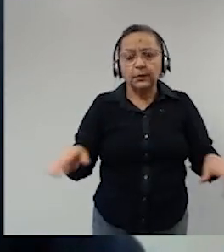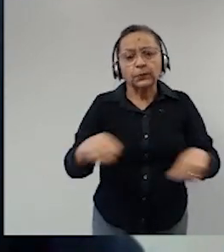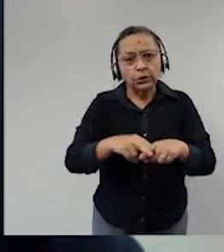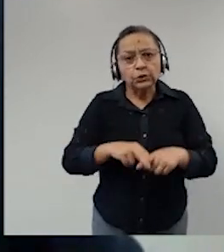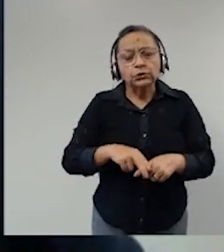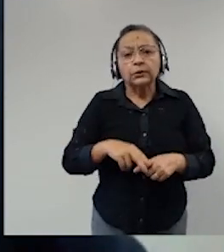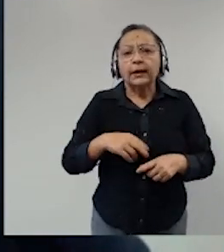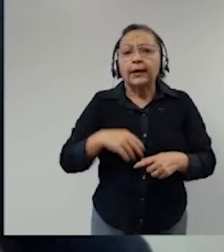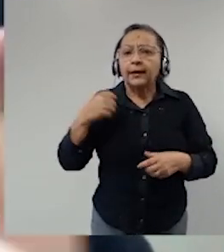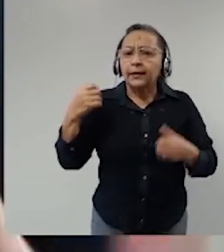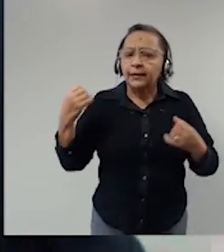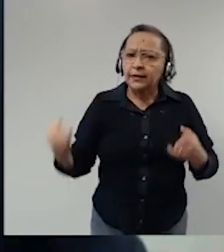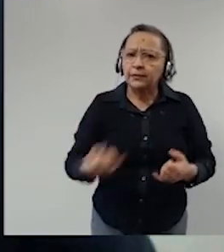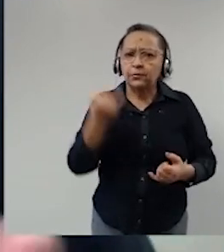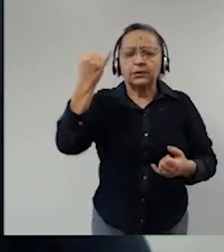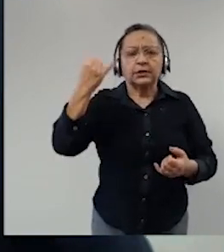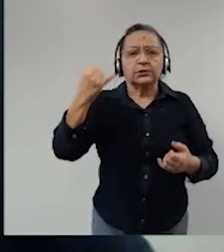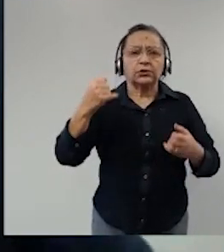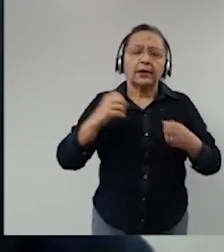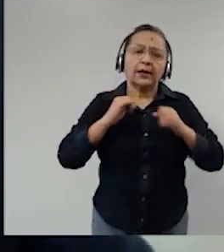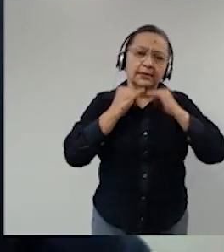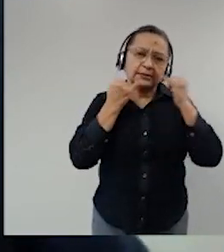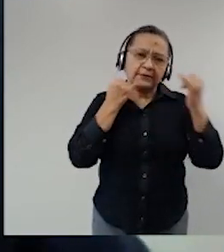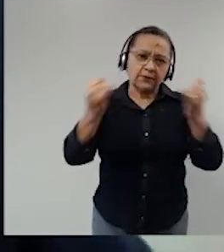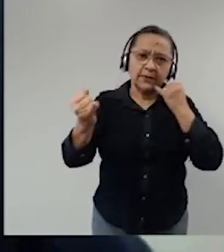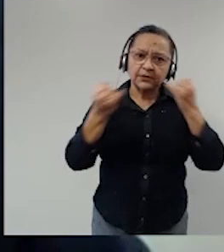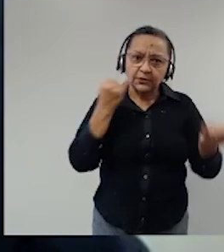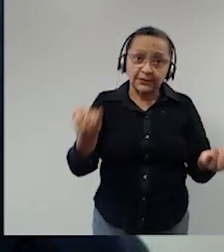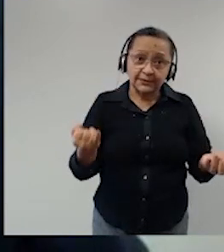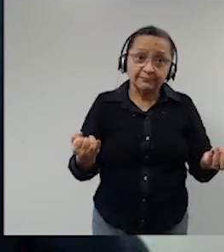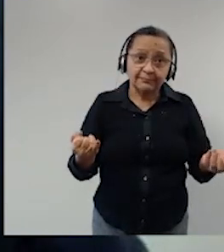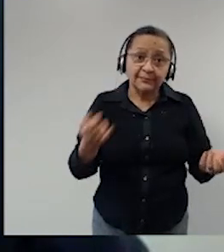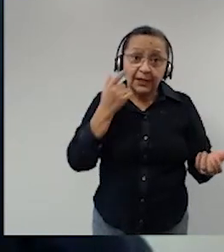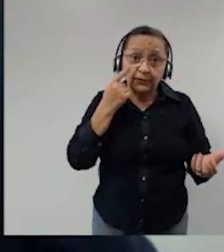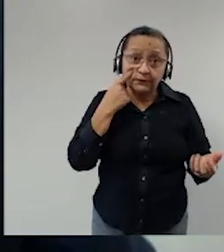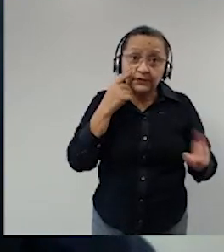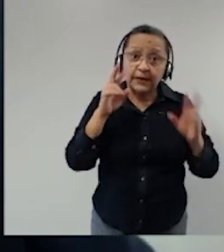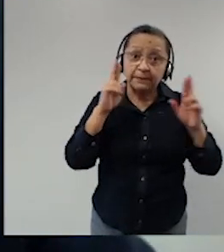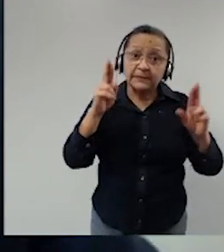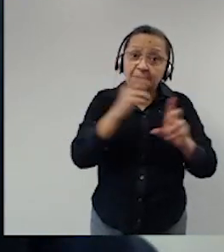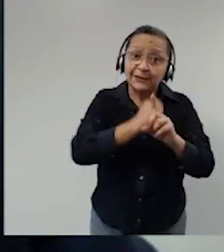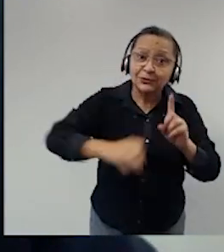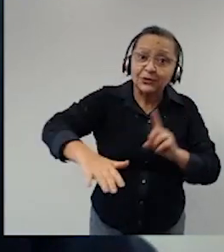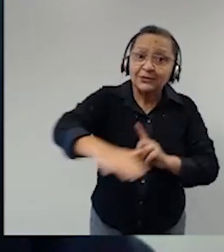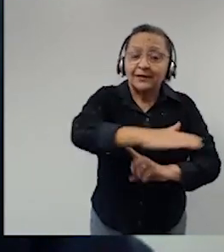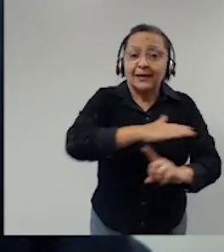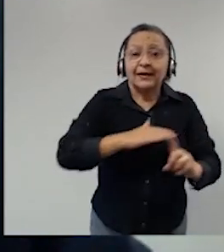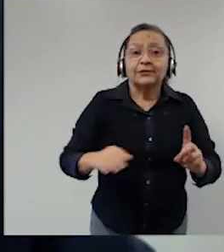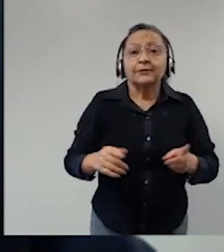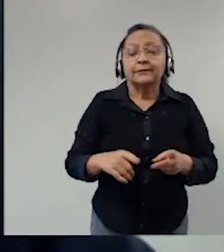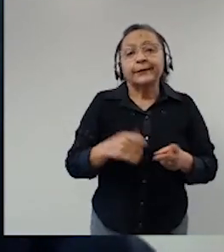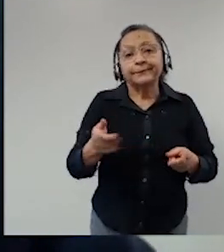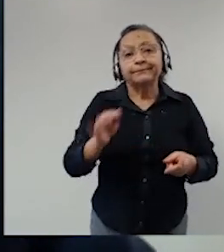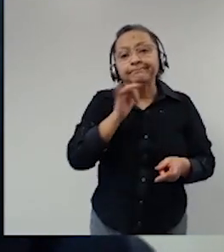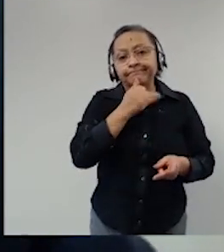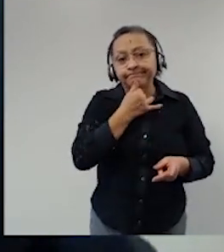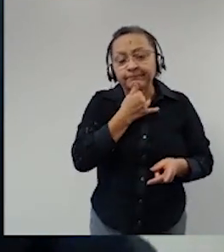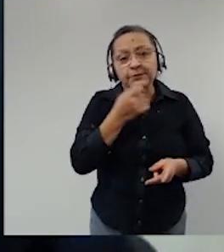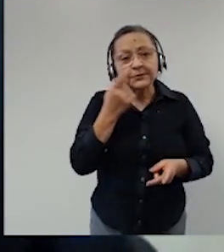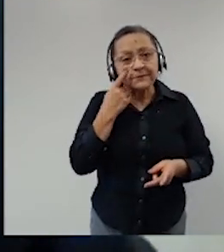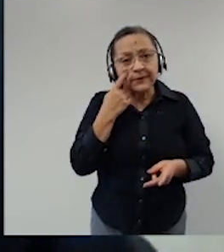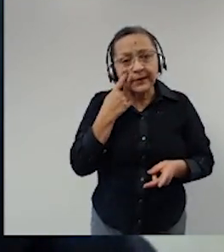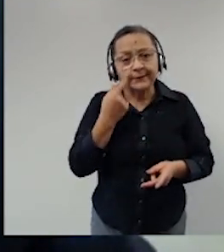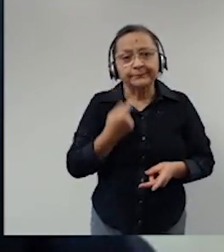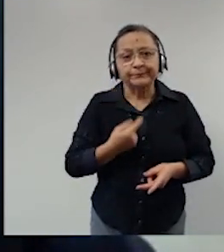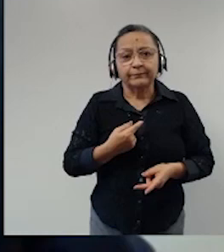indispensabilidade das medidas, tendo em vista a perspectiva solidária social. E aí é lamentável constatar